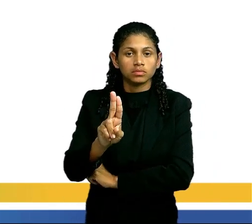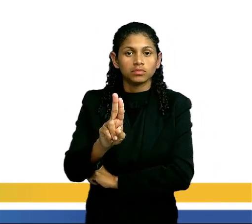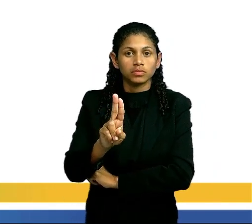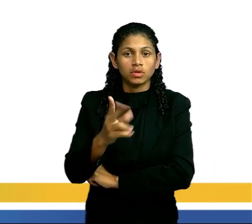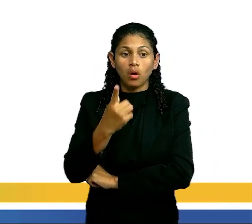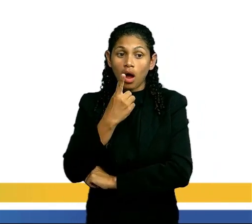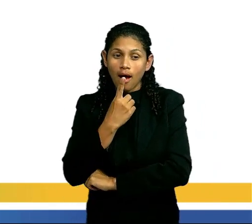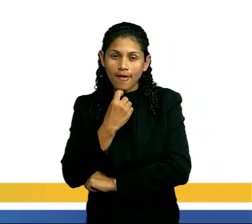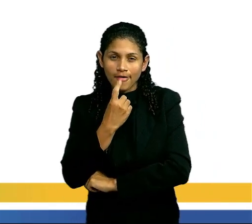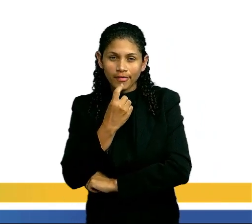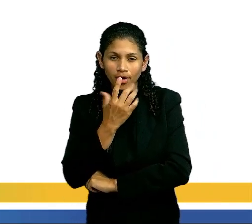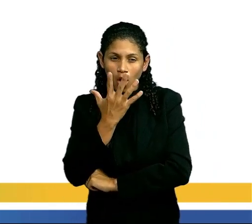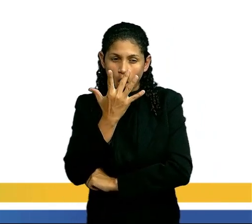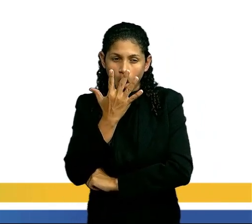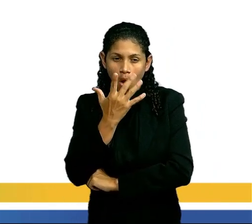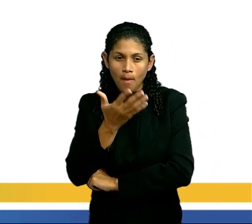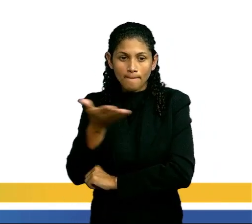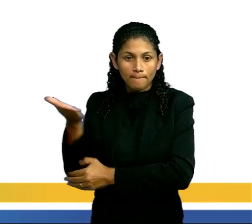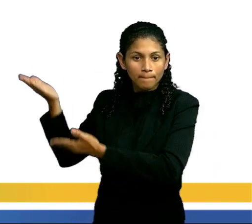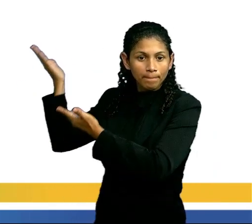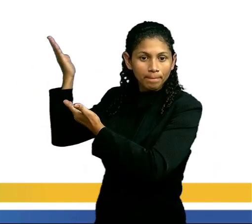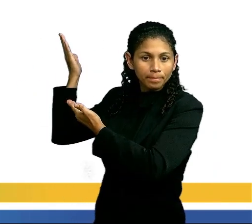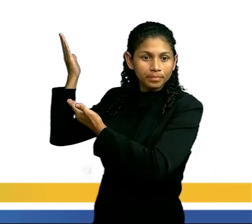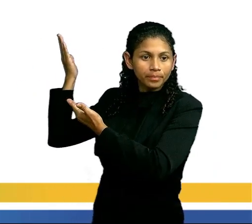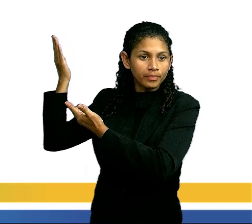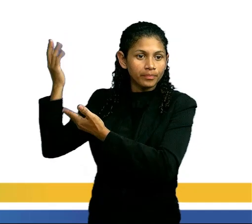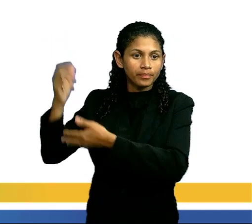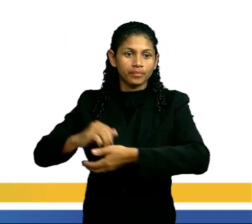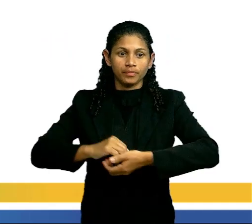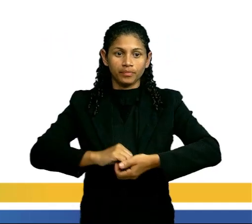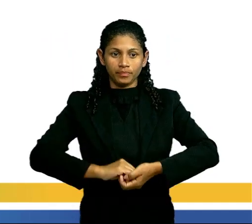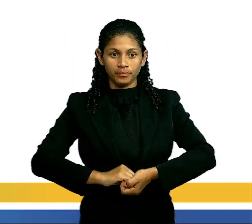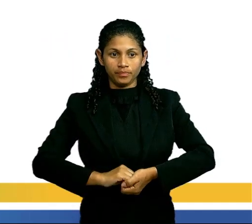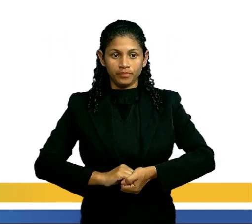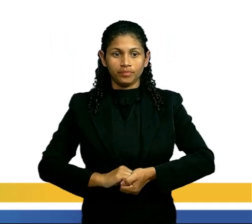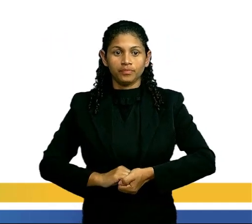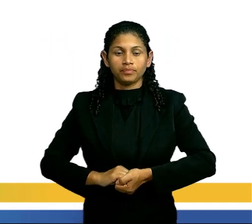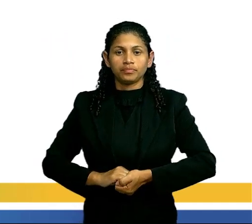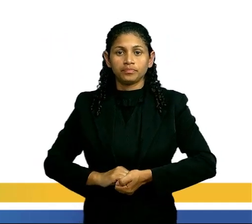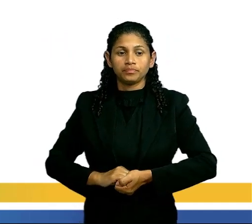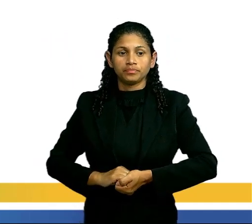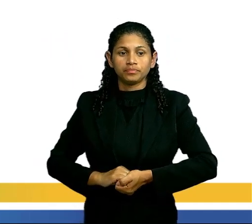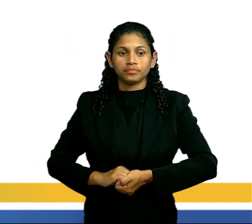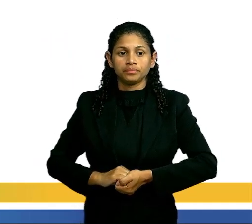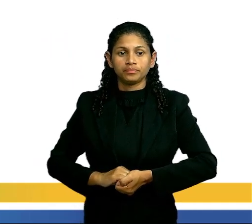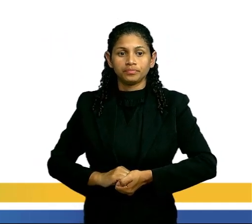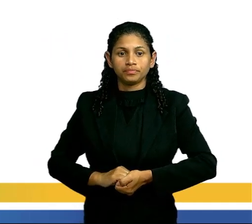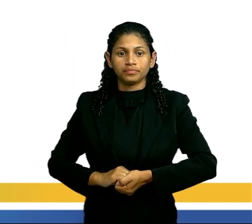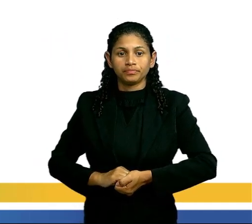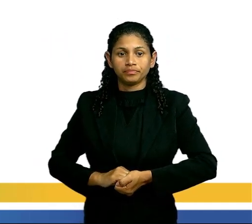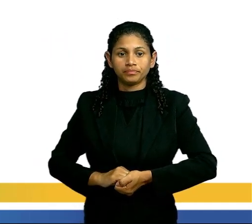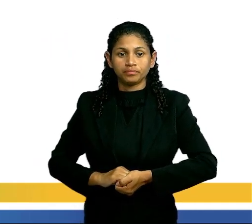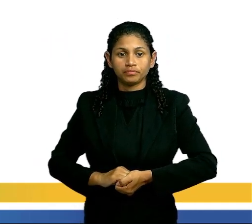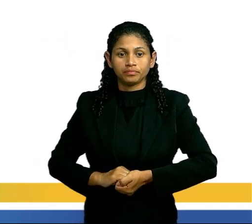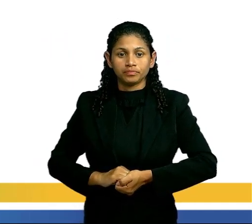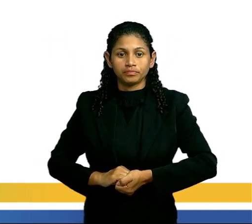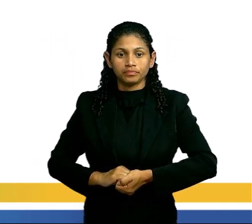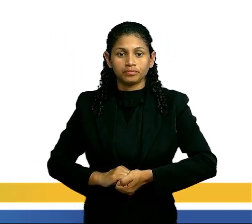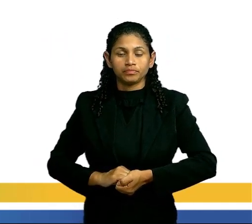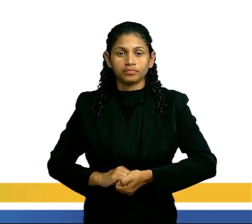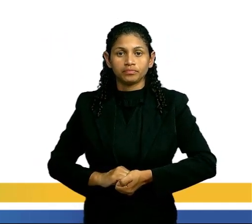intuito são ou, ora, já, quer, seja, talvez,